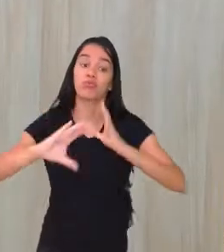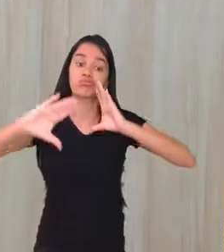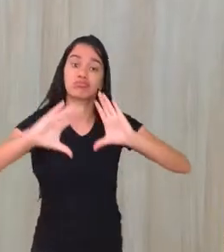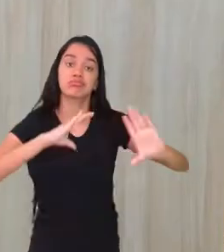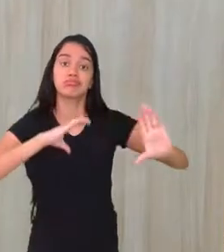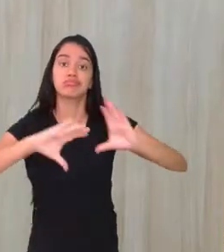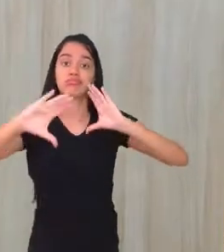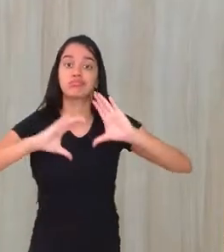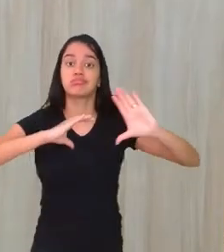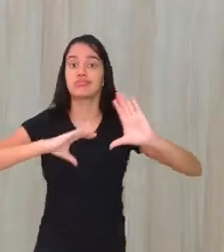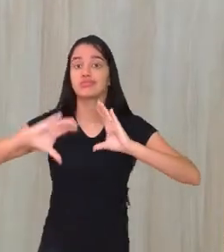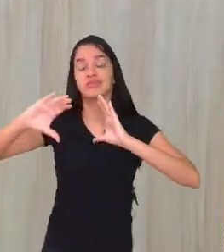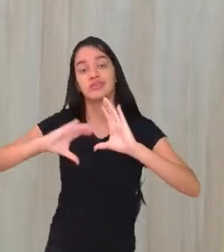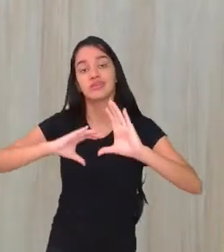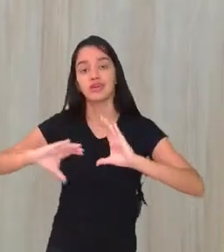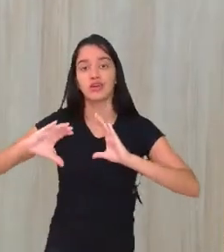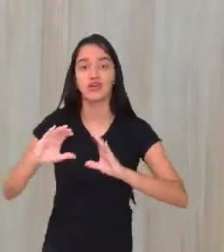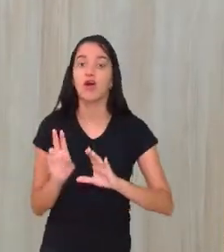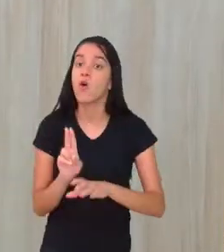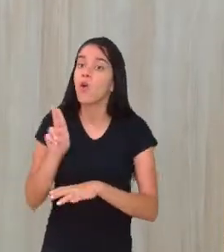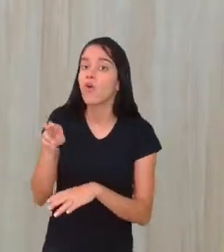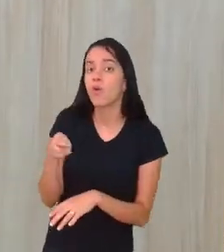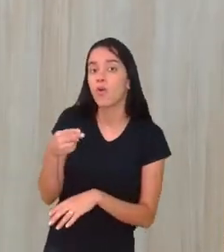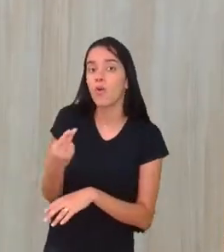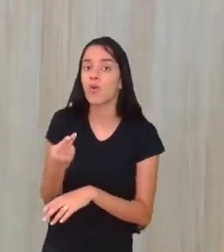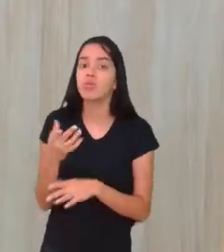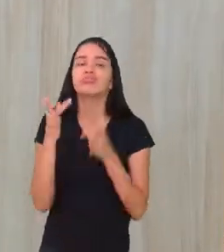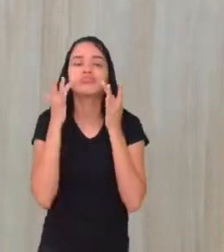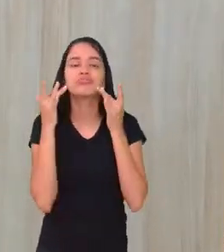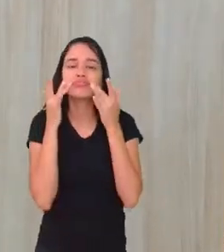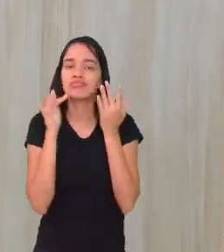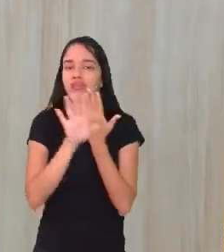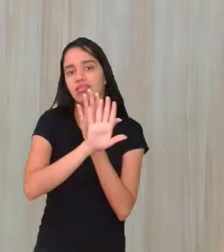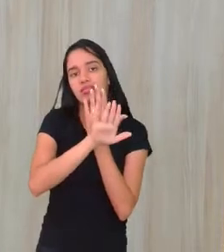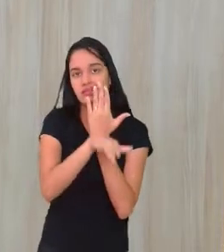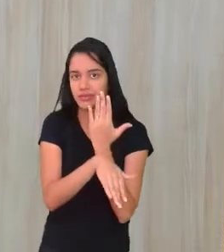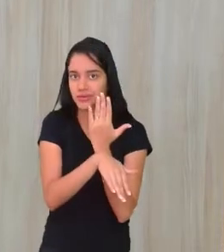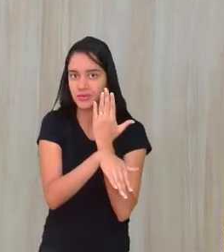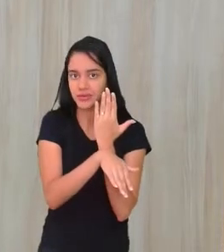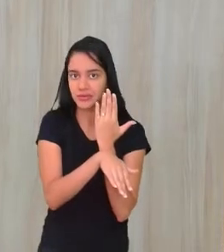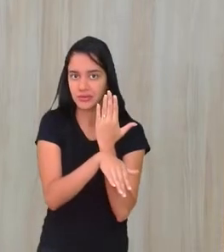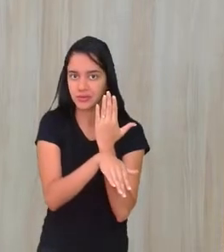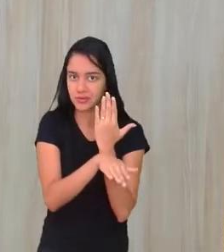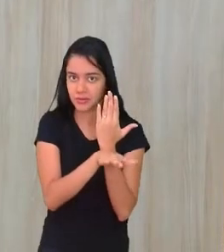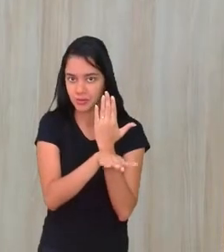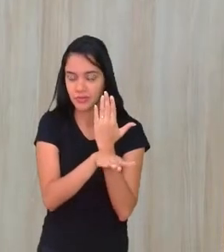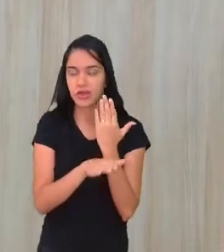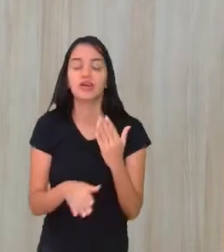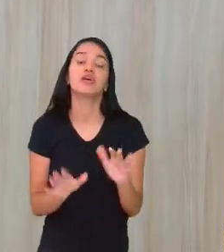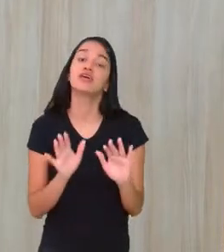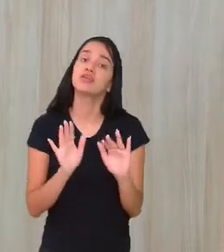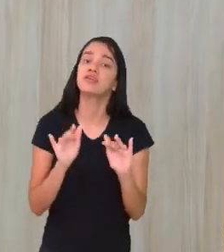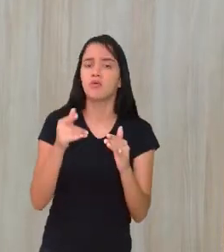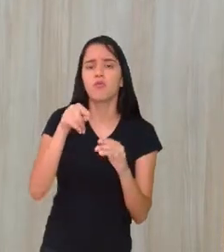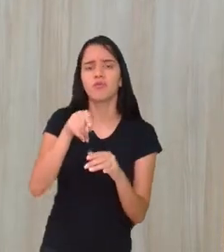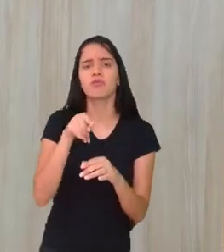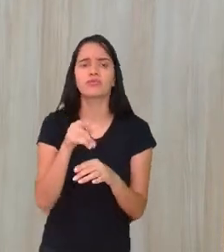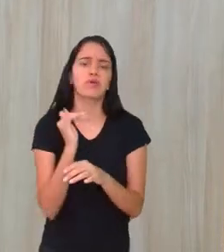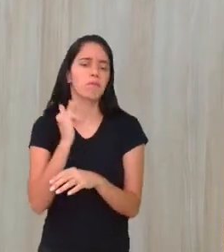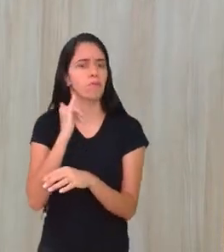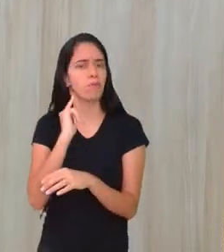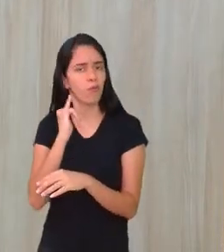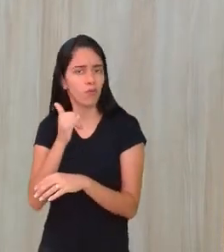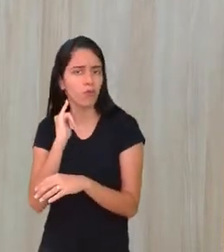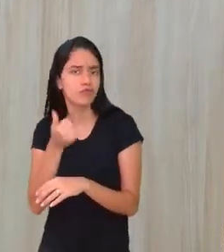cantando, ou ela pode ser feita através do teatro de sombras. Né? E nisso você pode